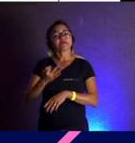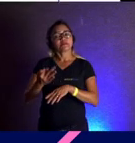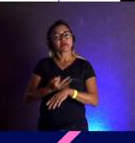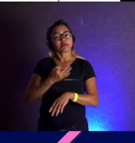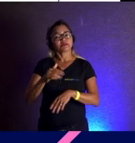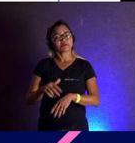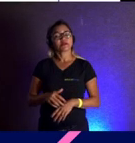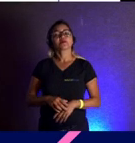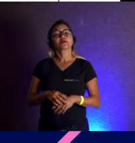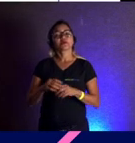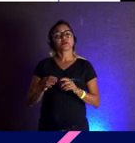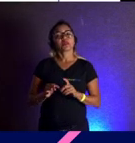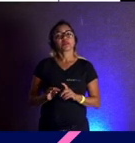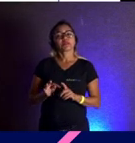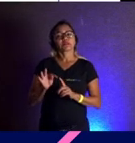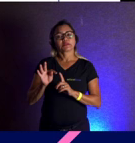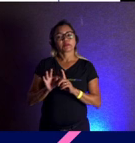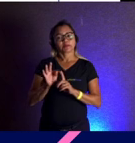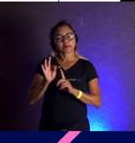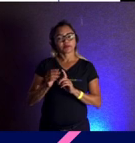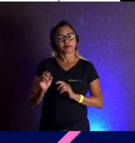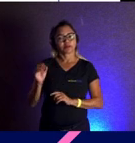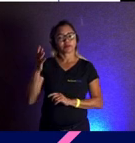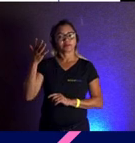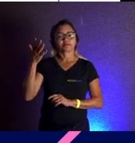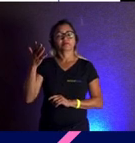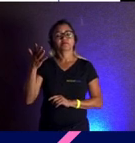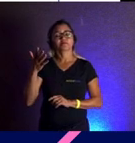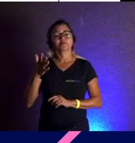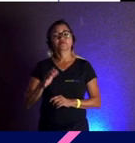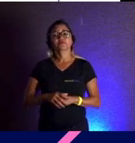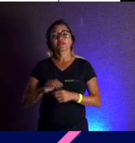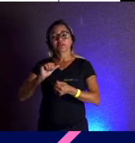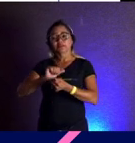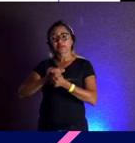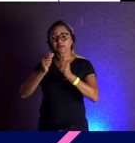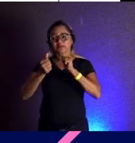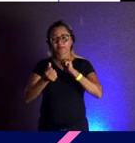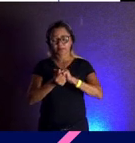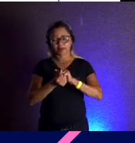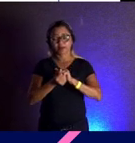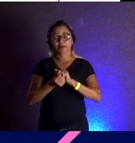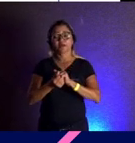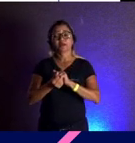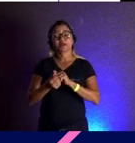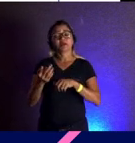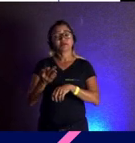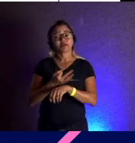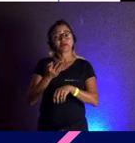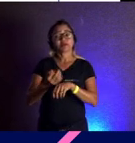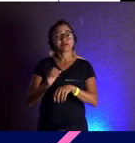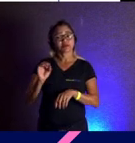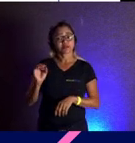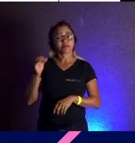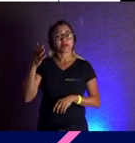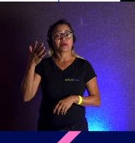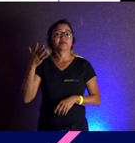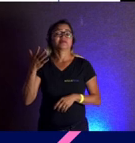climática. Quer dizer, com essa o fato de adaptar e de trabalhar com a resiliência climática